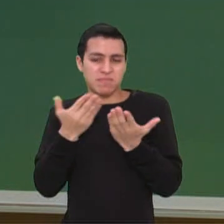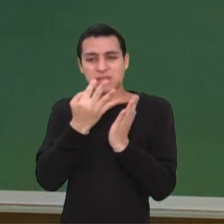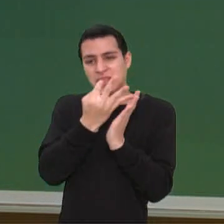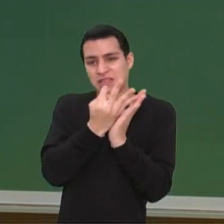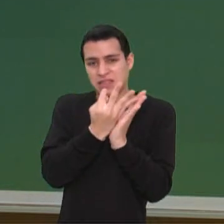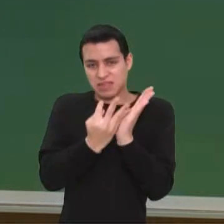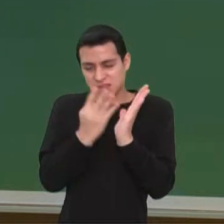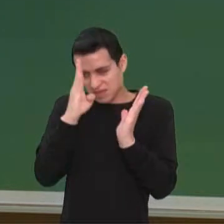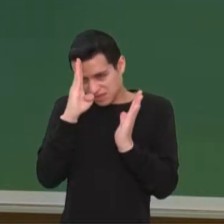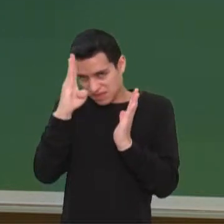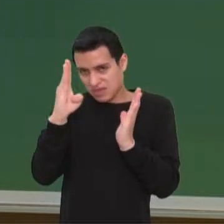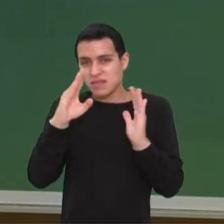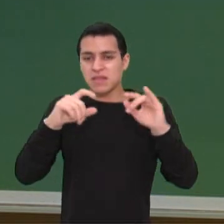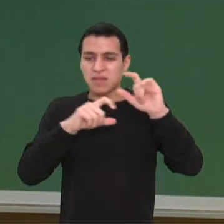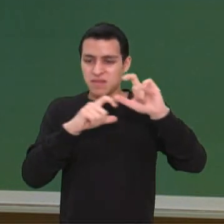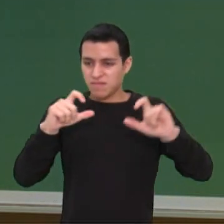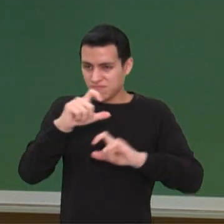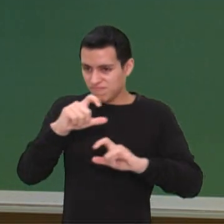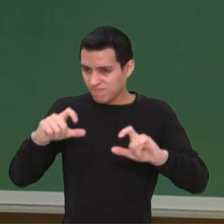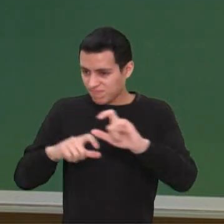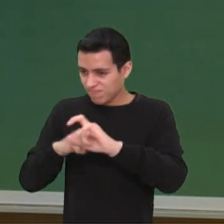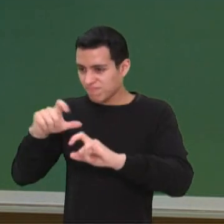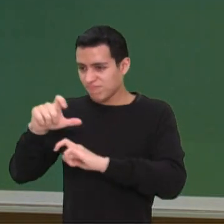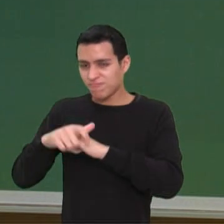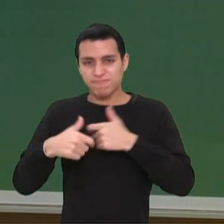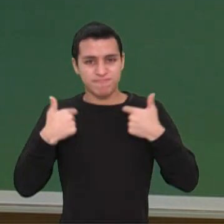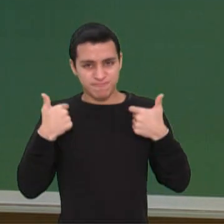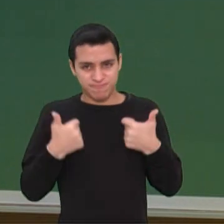texto principal o quadrinho.